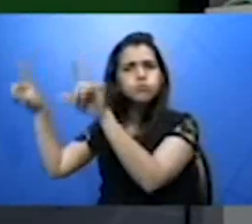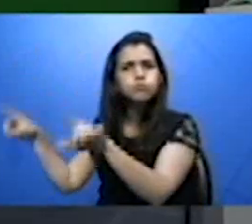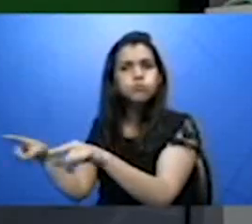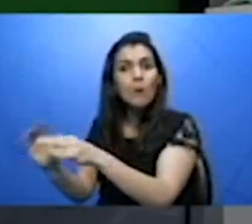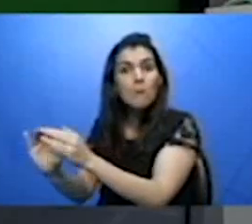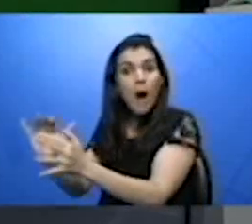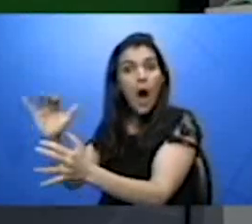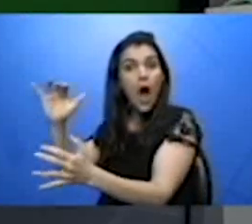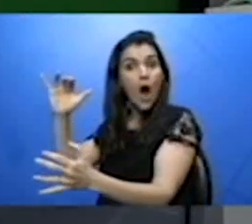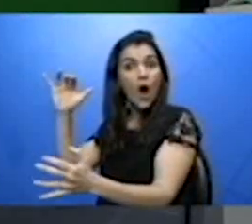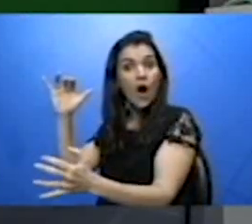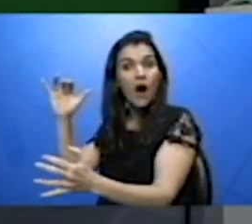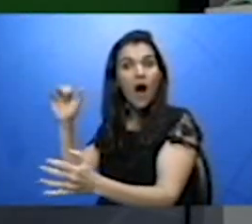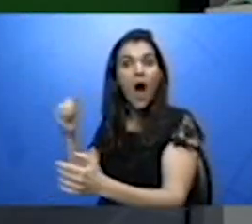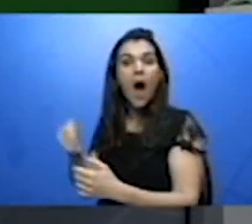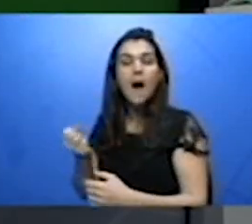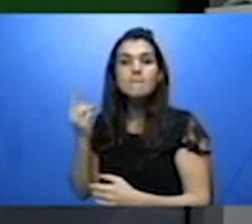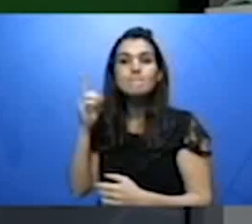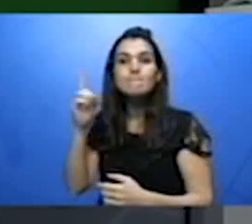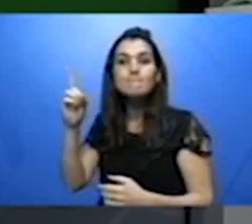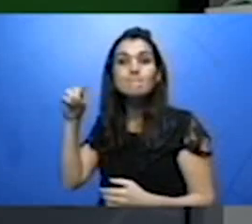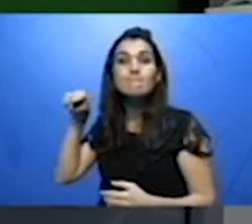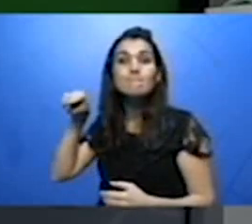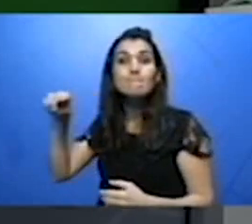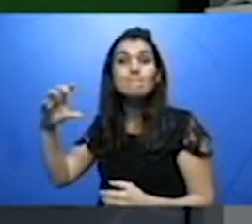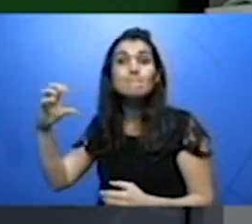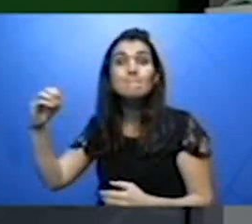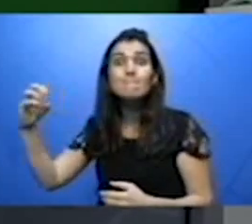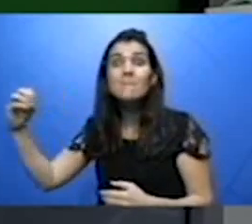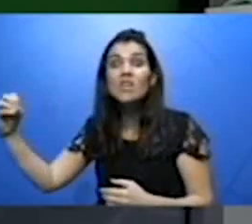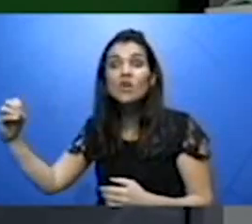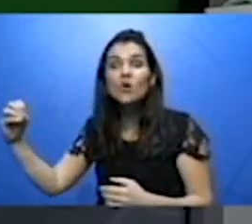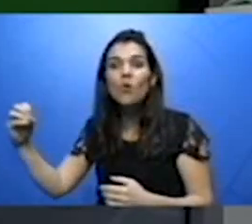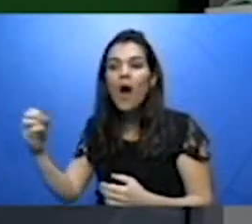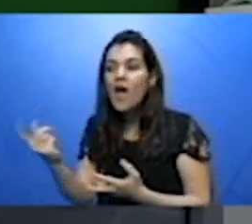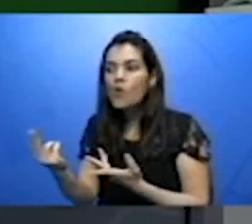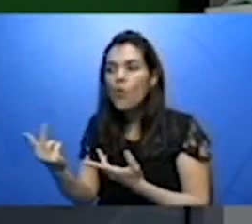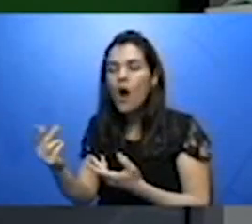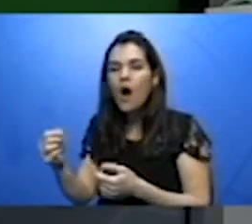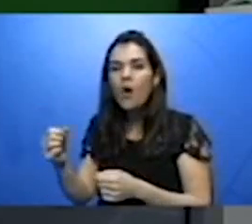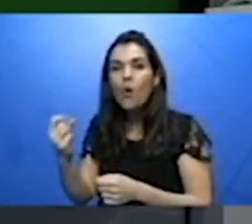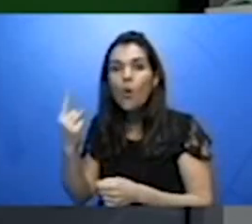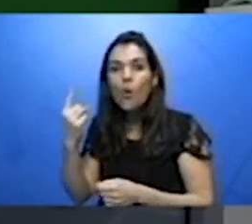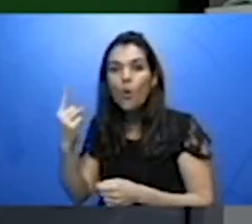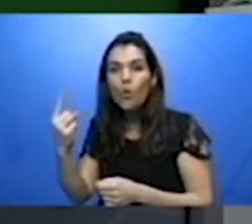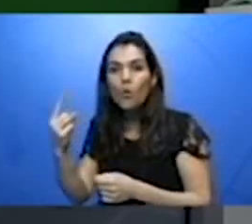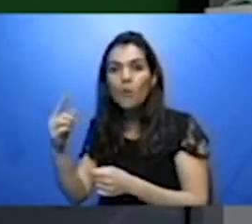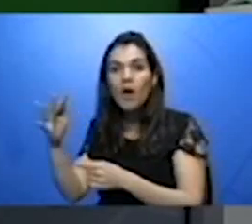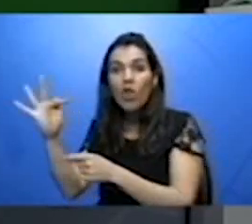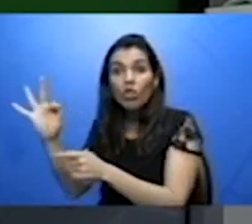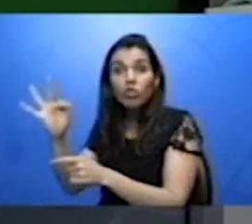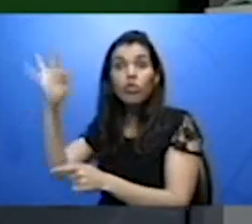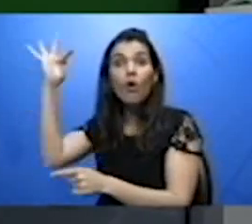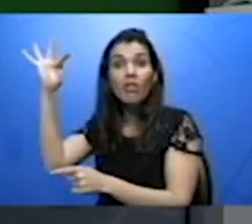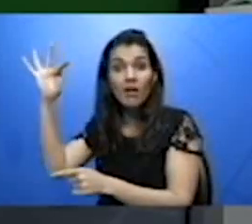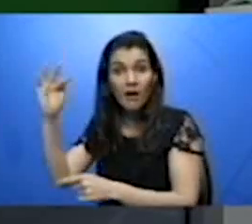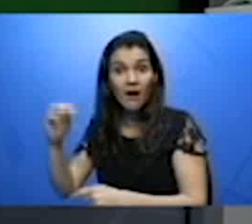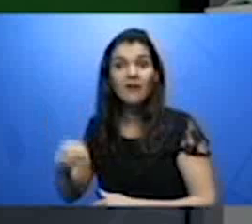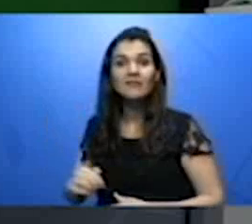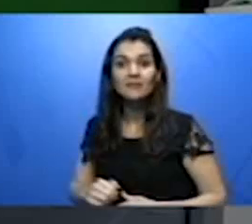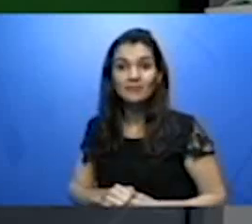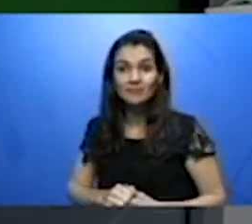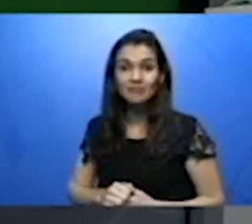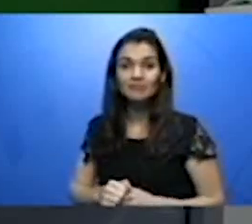nós temos mil ou seja uma tonelada ó mil quilogramas ou 1000 kg